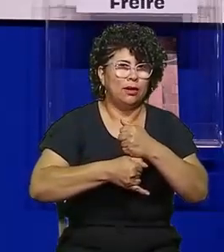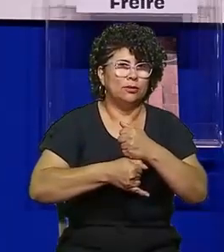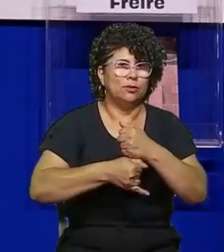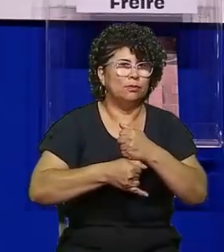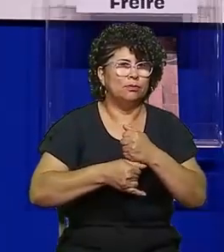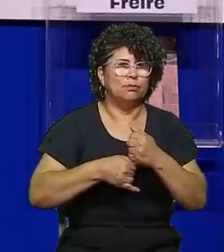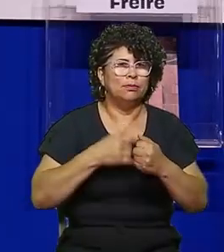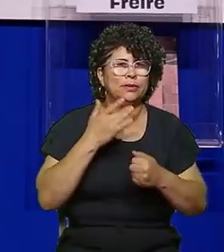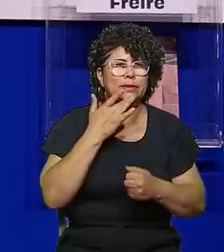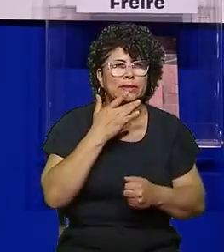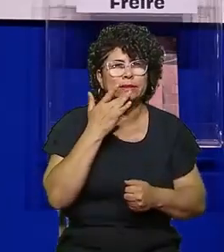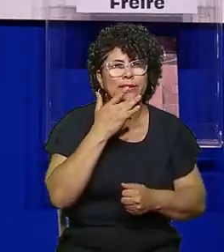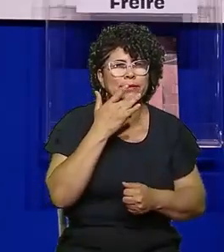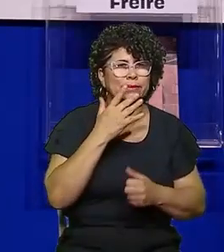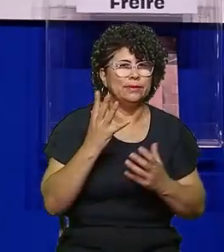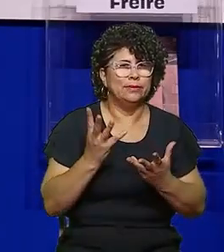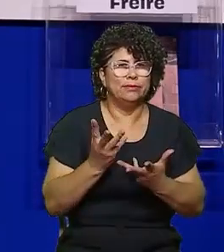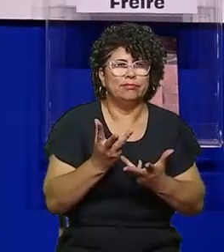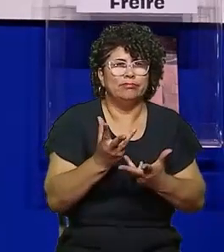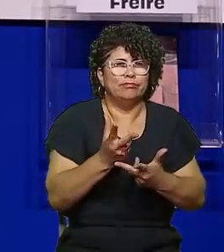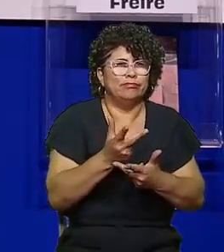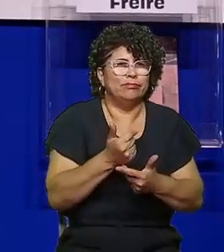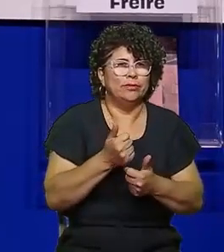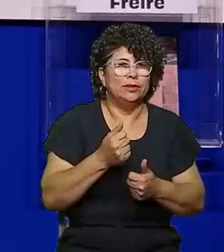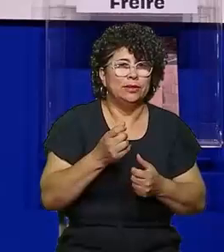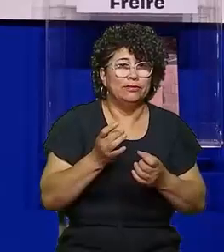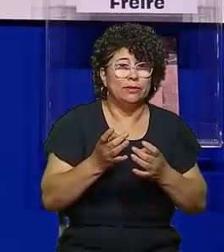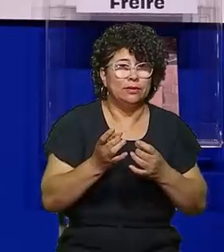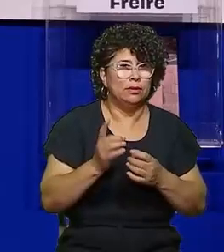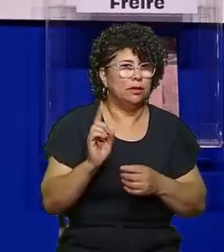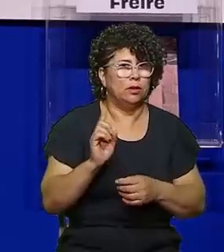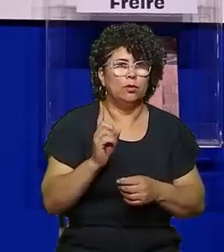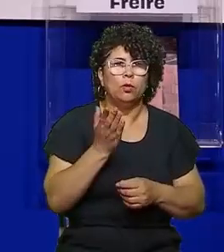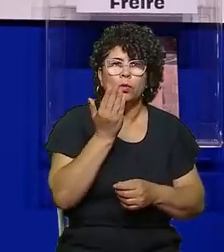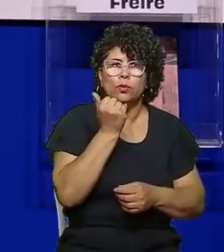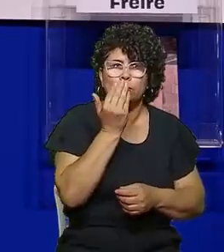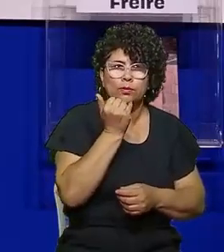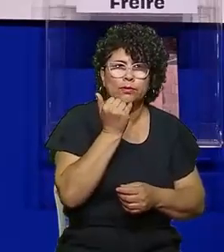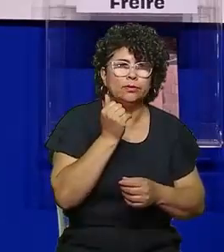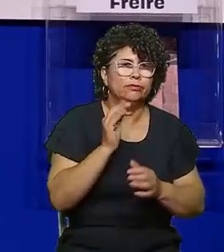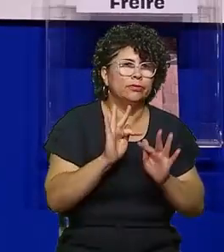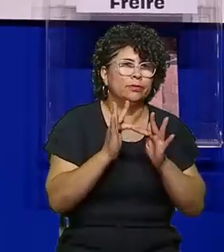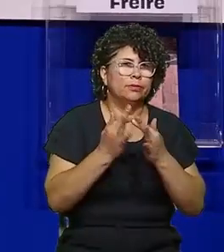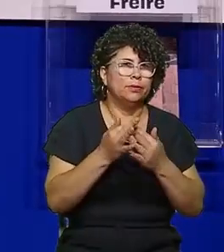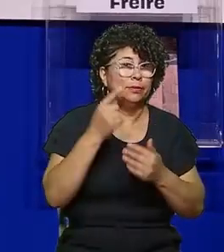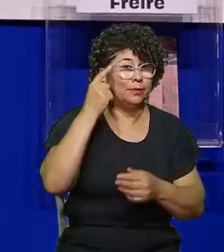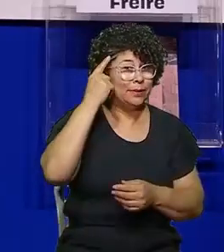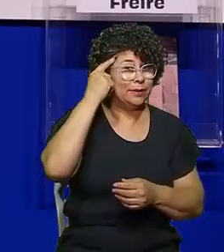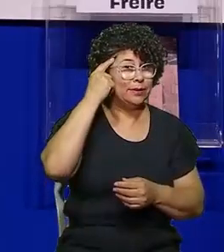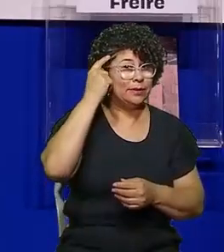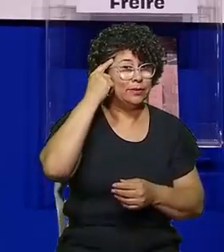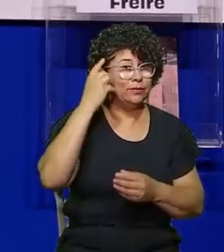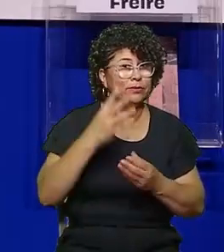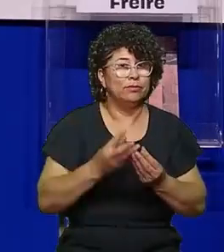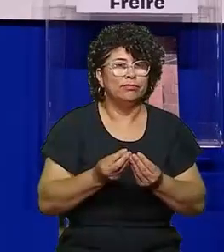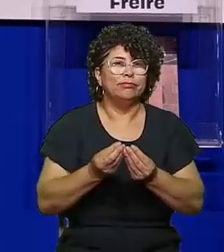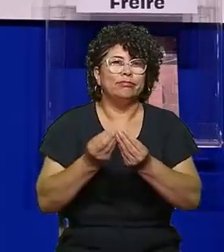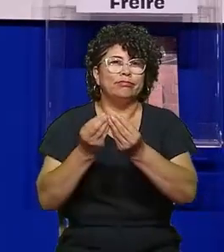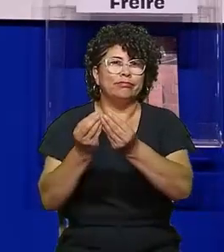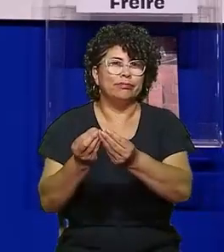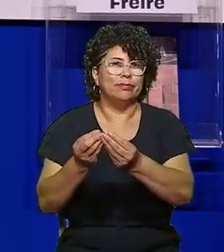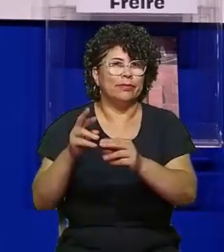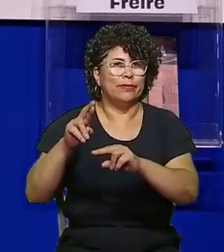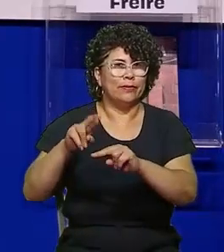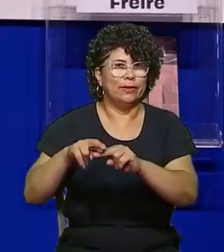para consumo familiar, apenas para a família. Eu disse, eu vou mandar este doce para Carlos Drummond de Andrade. E durante